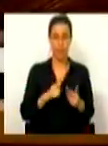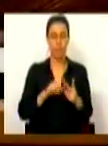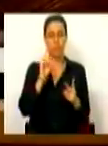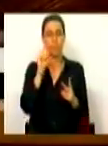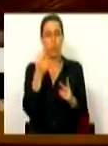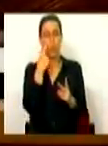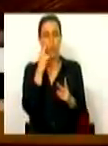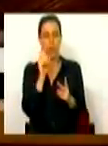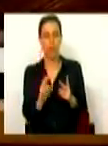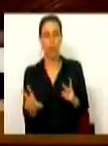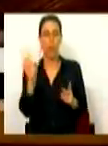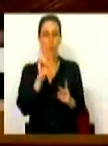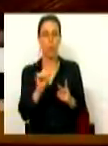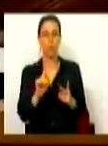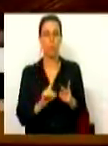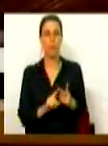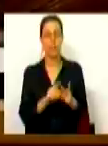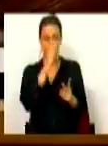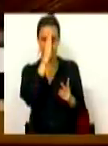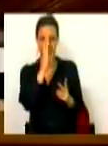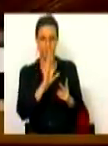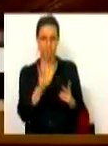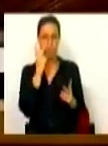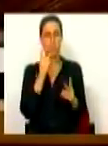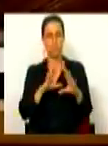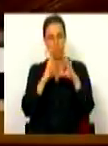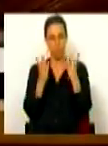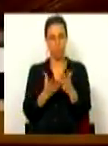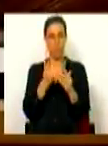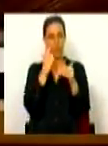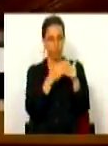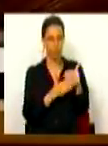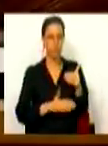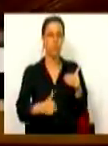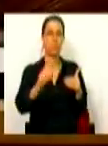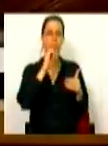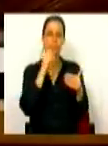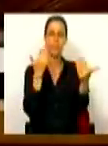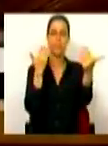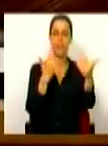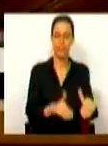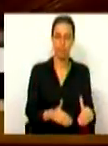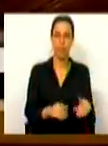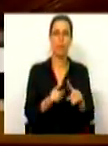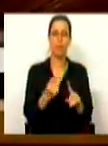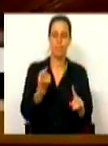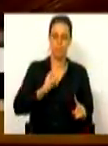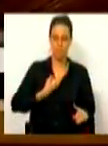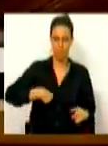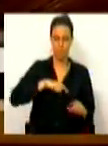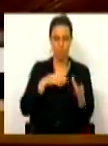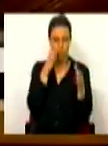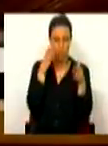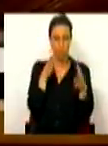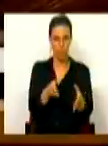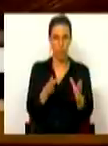de conhecimento e inovação, tendo em conta que vivemos num planeta finito com capacidades limitadas, deveríamos focar as